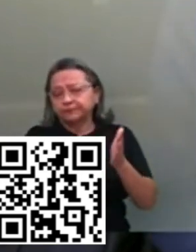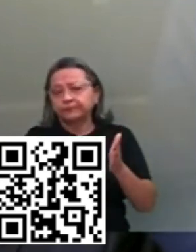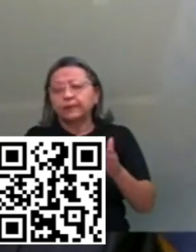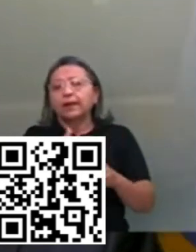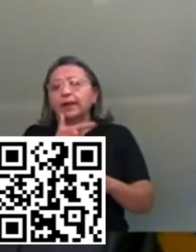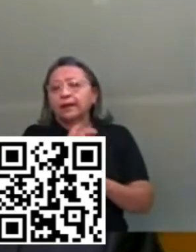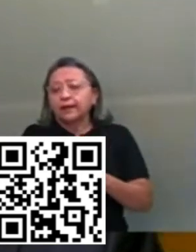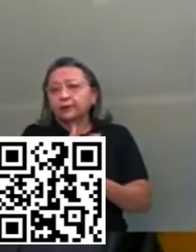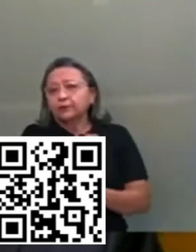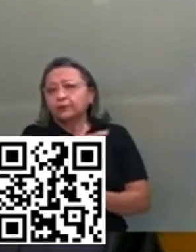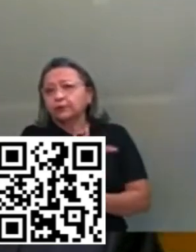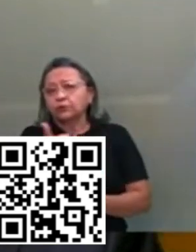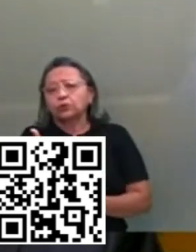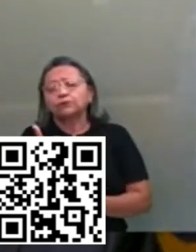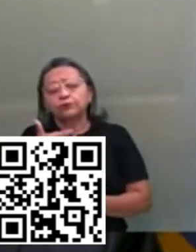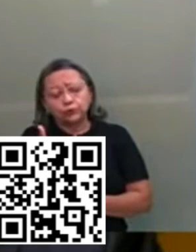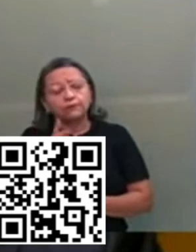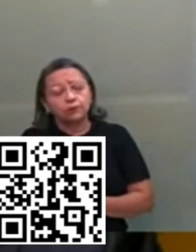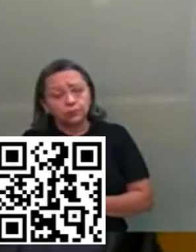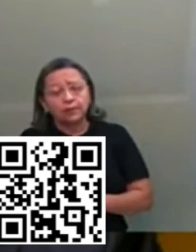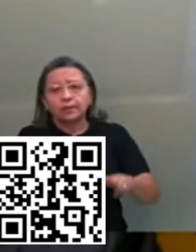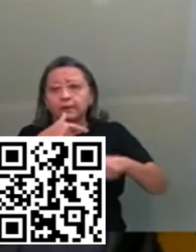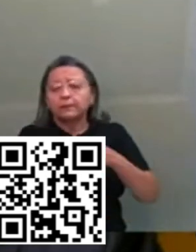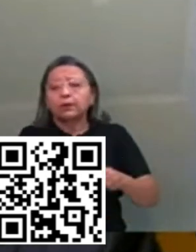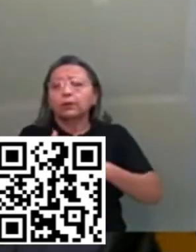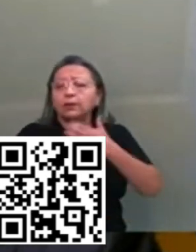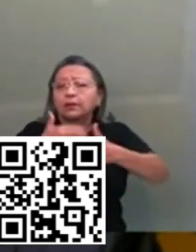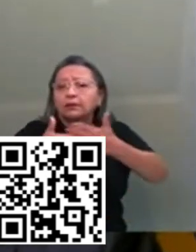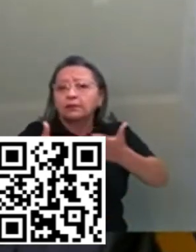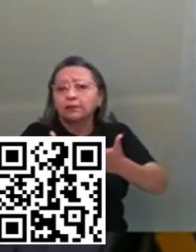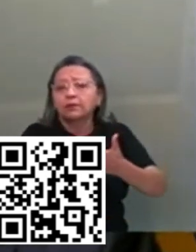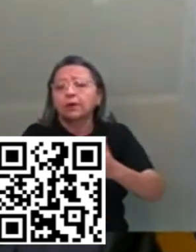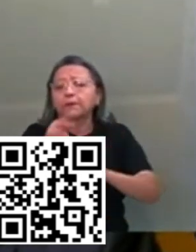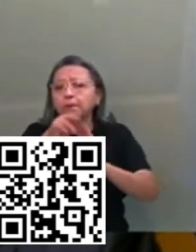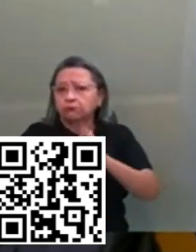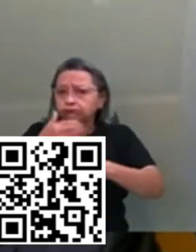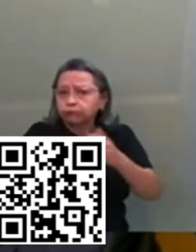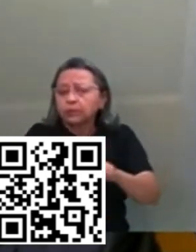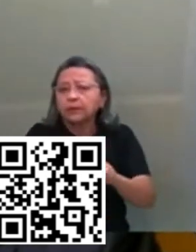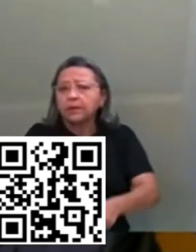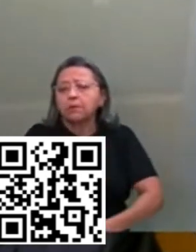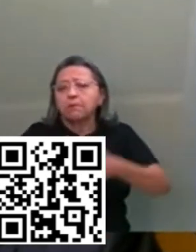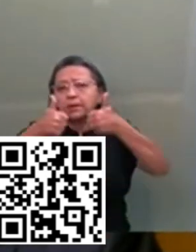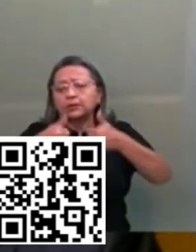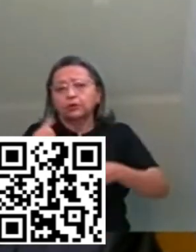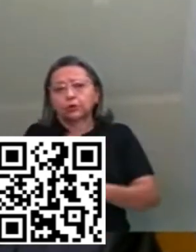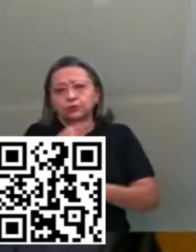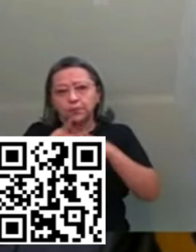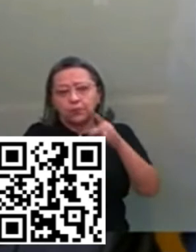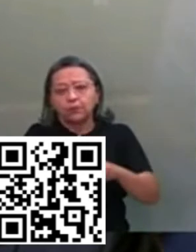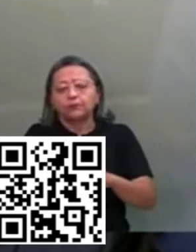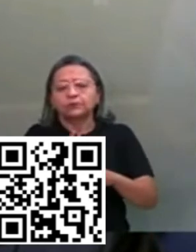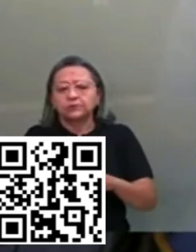Em 22, continuaremos trabalhando para o desenvolvimento, o progresso e o bem-estar de nosso povo,